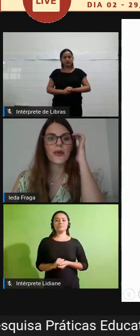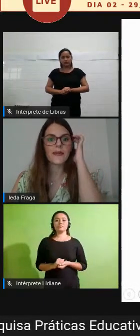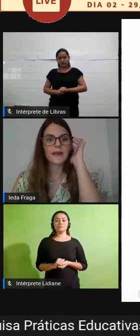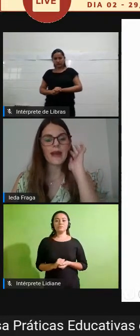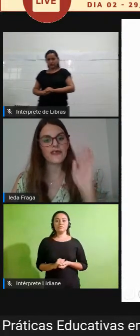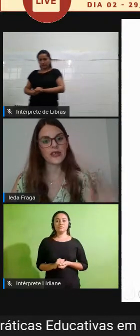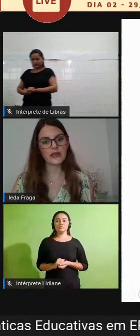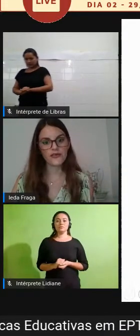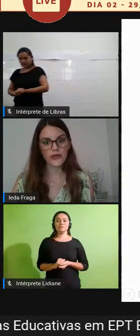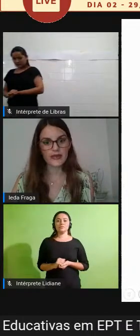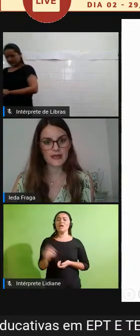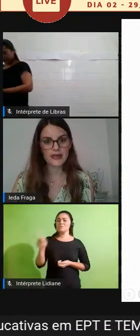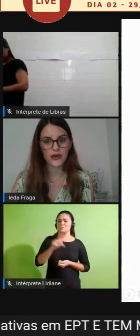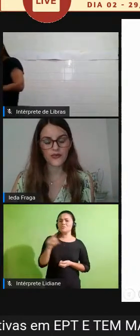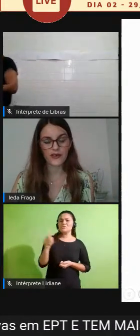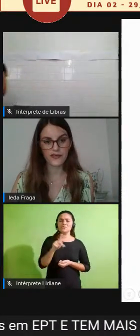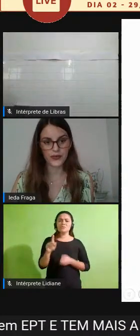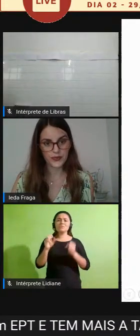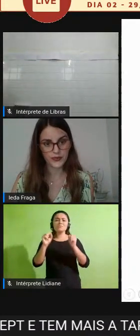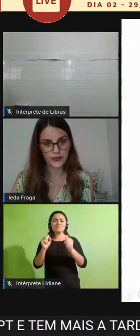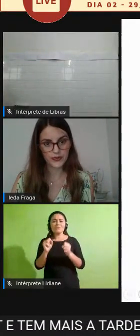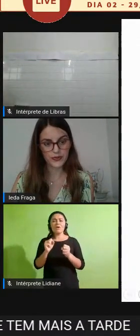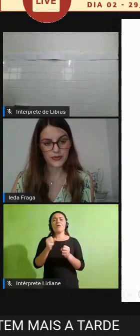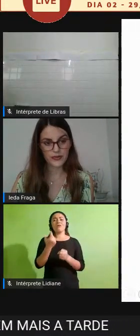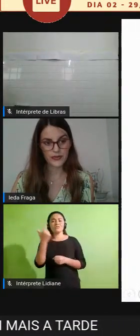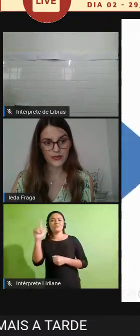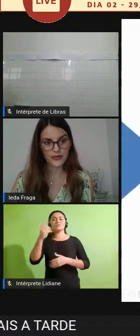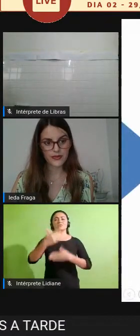Professor, pode pular para a parte que tem o jogo em si, então, por favor.